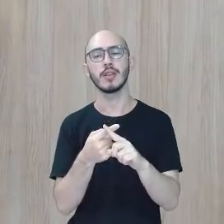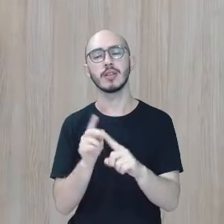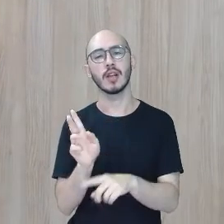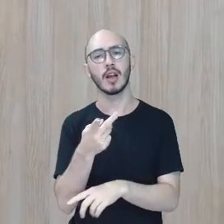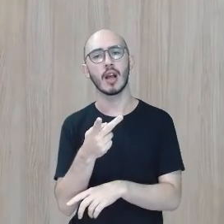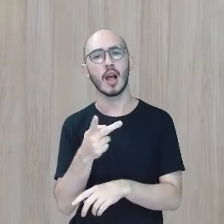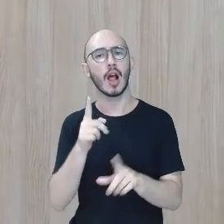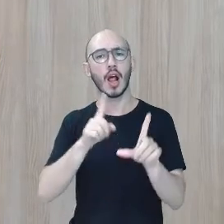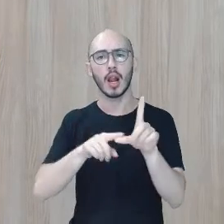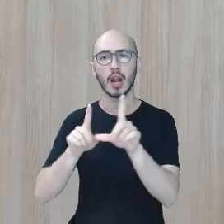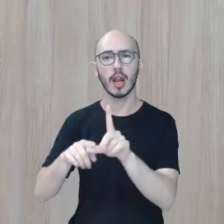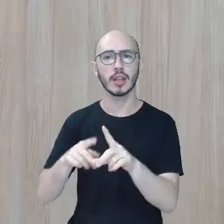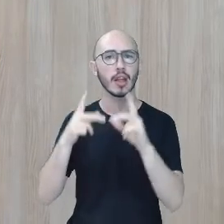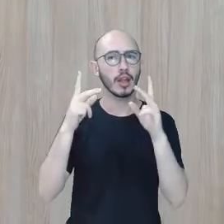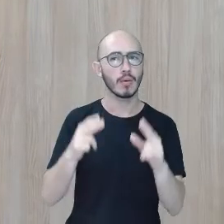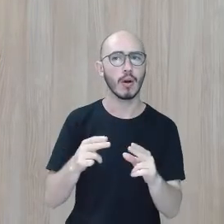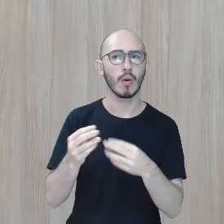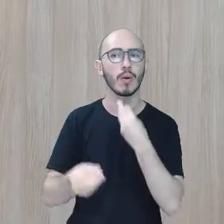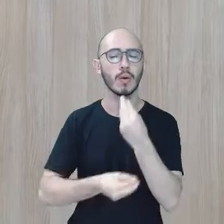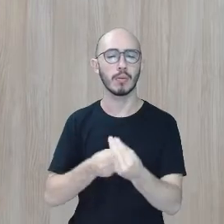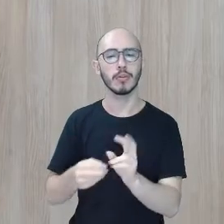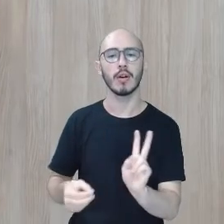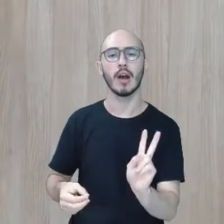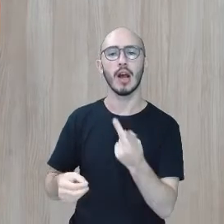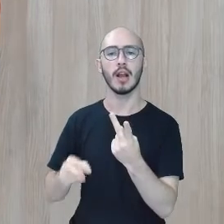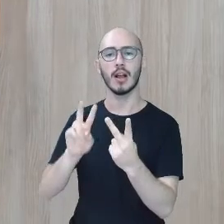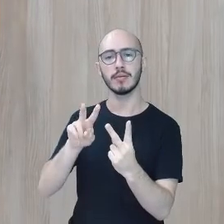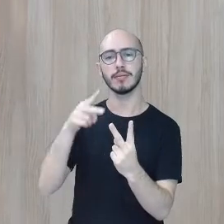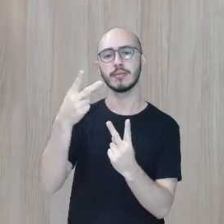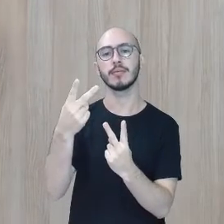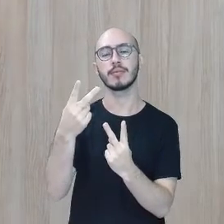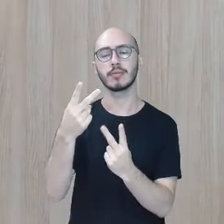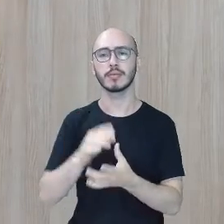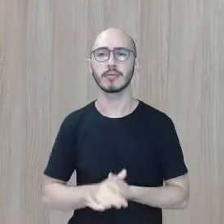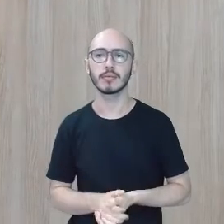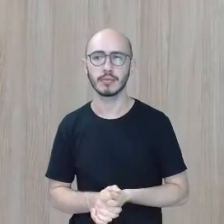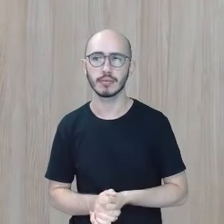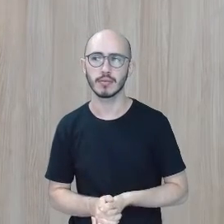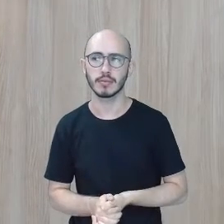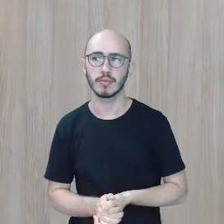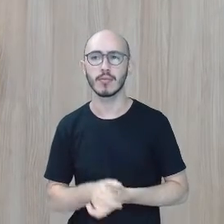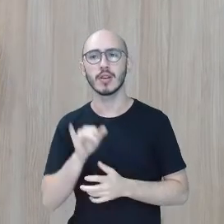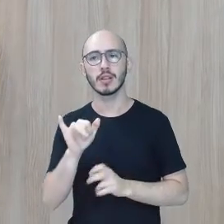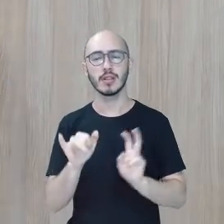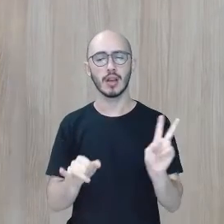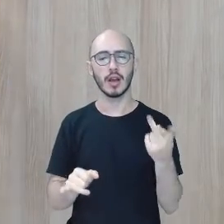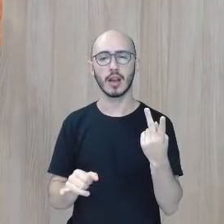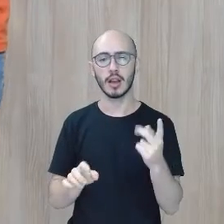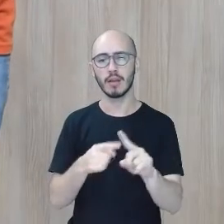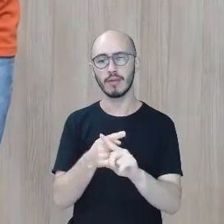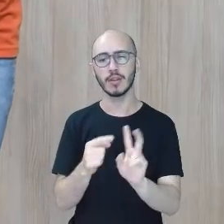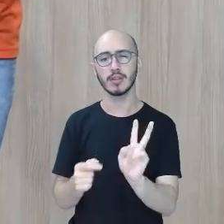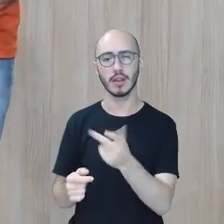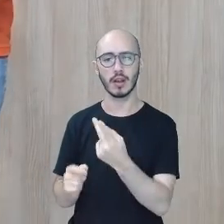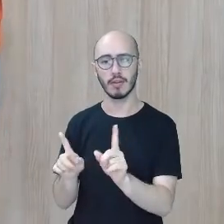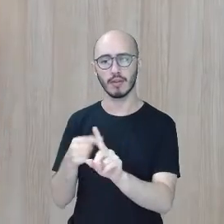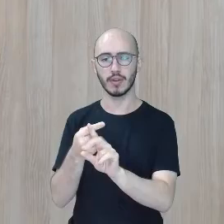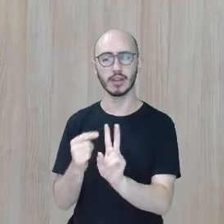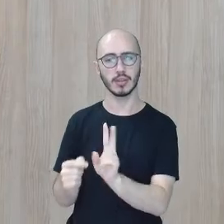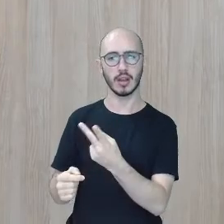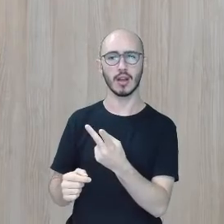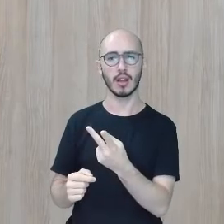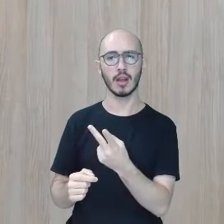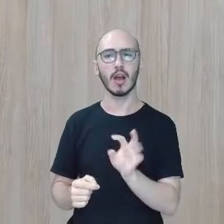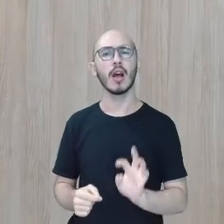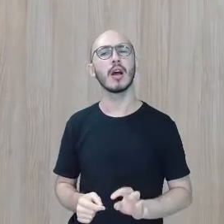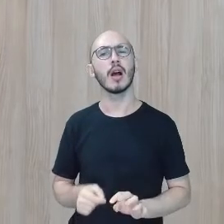gente escreve aí H elevado ao quadrado. Ah, Pedro, será que se tivesse aí H vezes H vezes H, seria